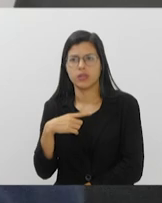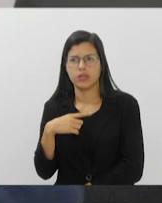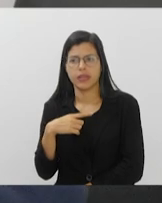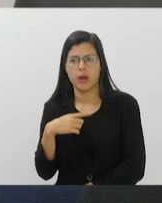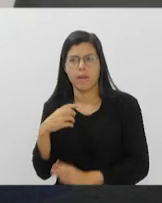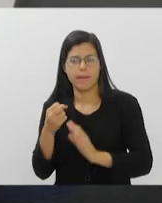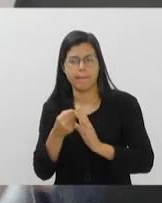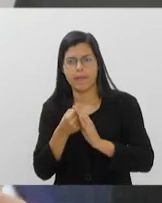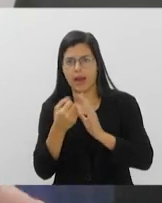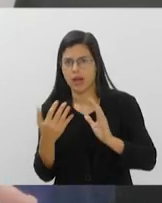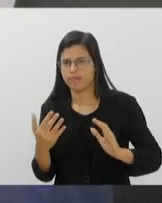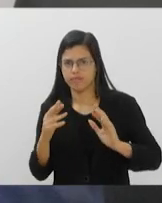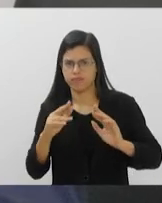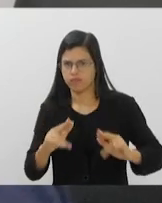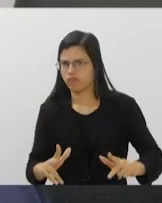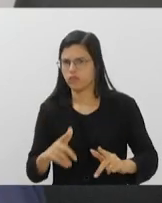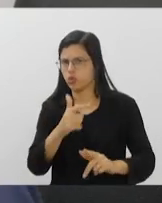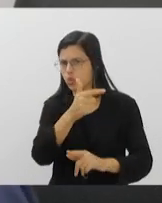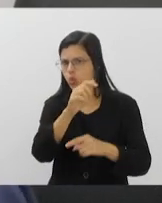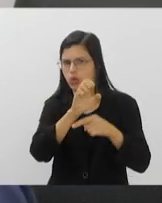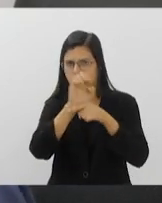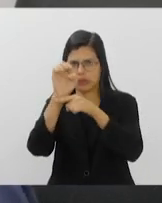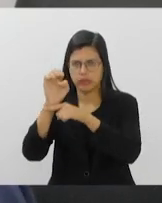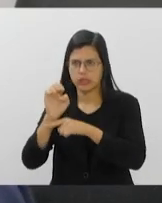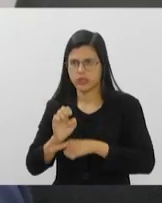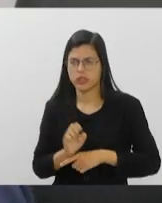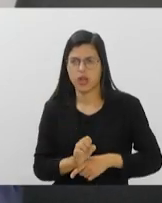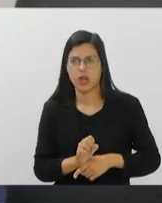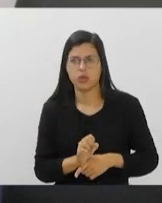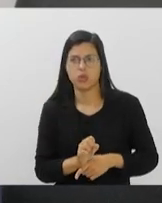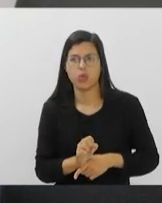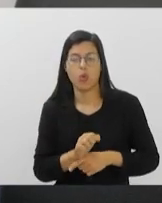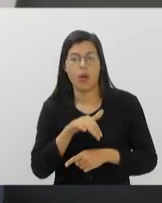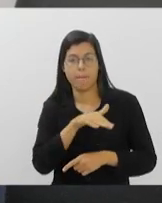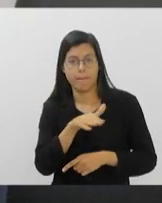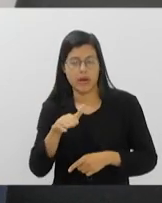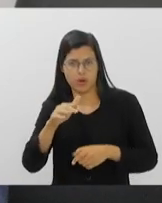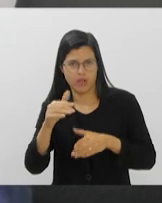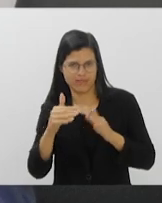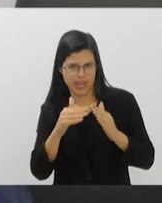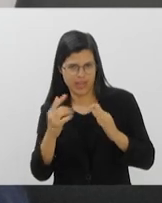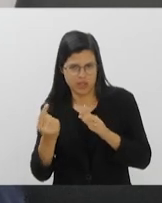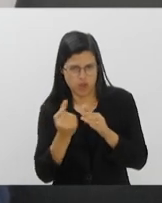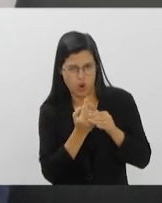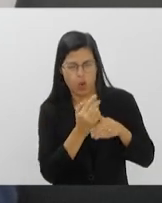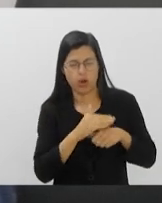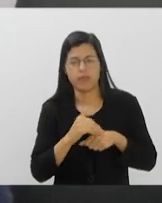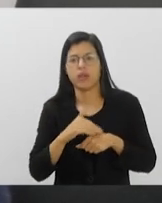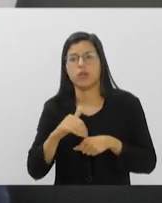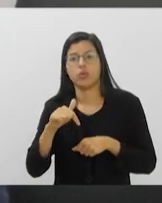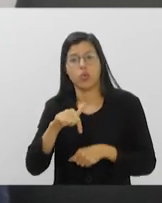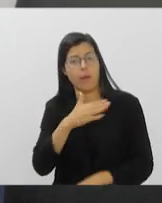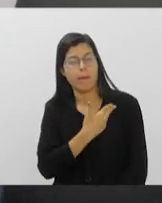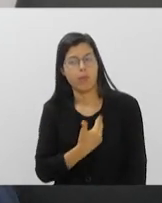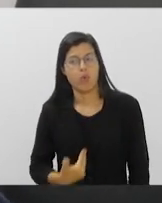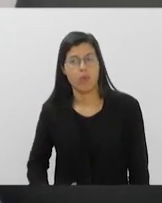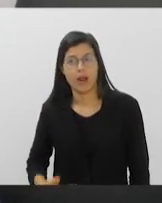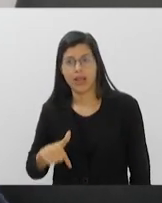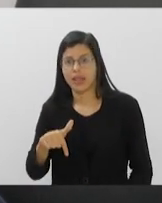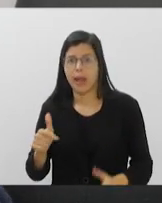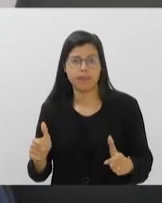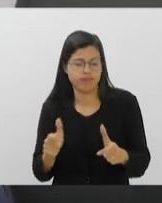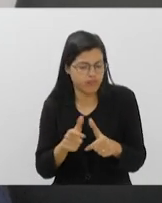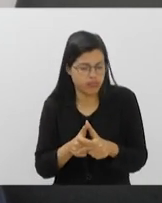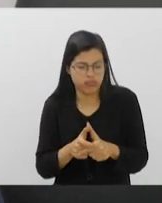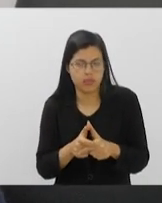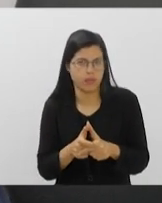característica diferente de muitos estados do Brasil porque em outros estados a maioria dos abrigos são públicos e aqui a minoria dos abrigos que são públicos então por exemplo eu na